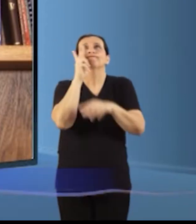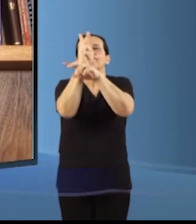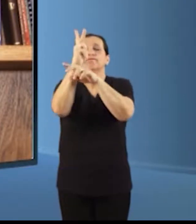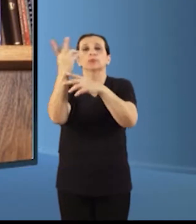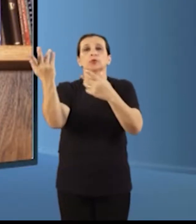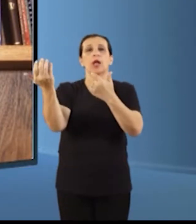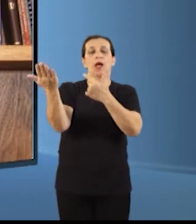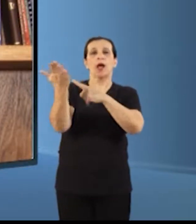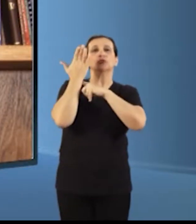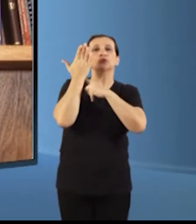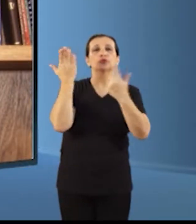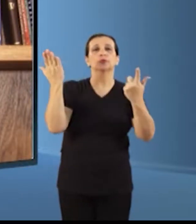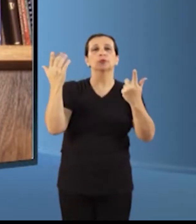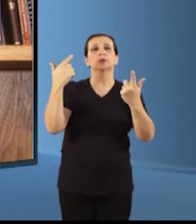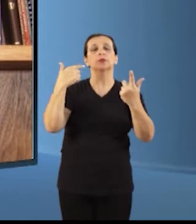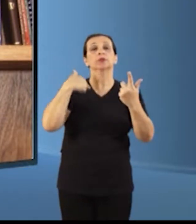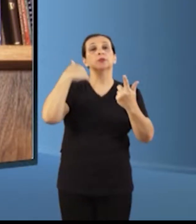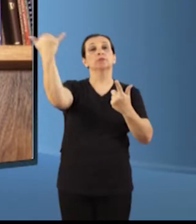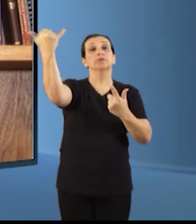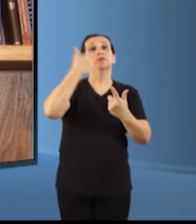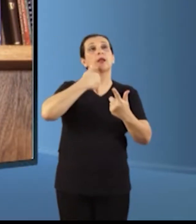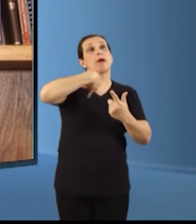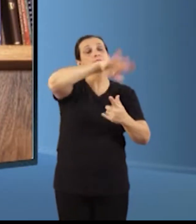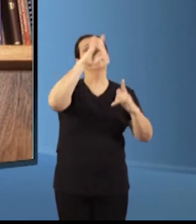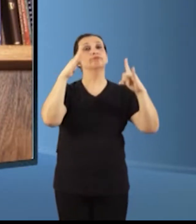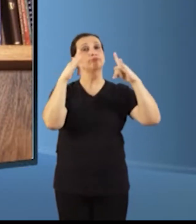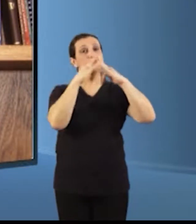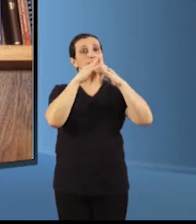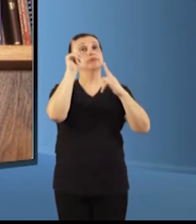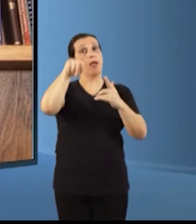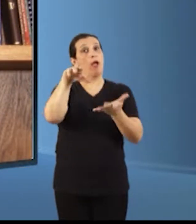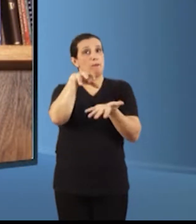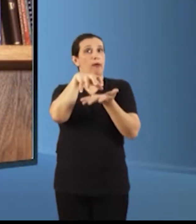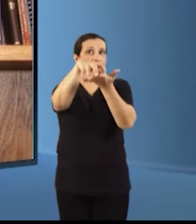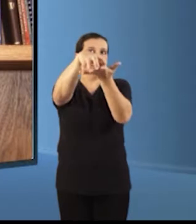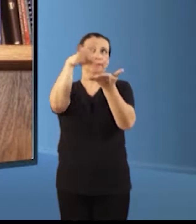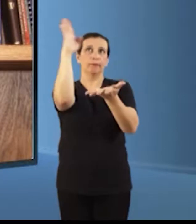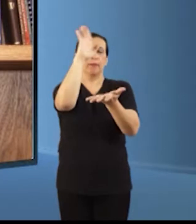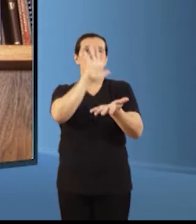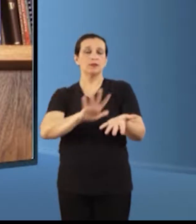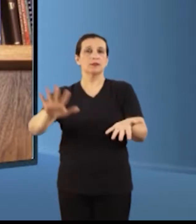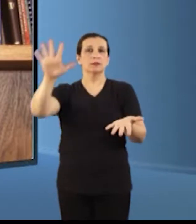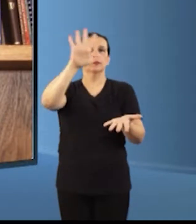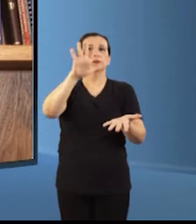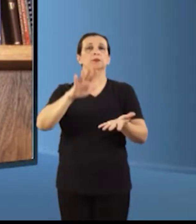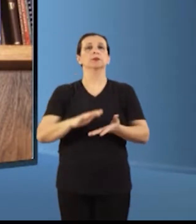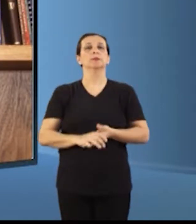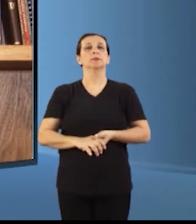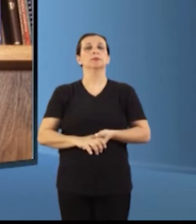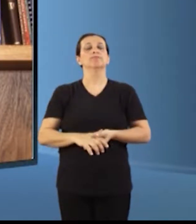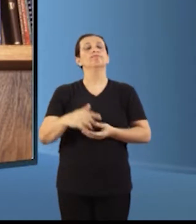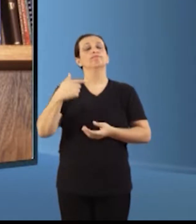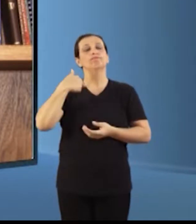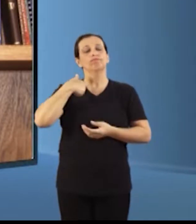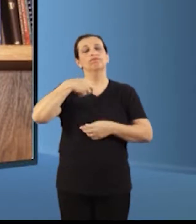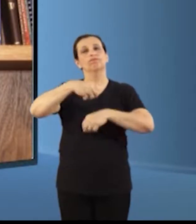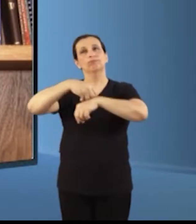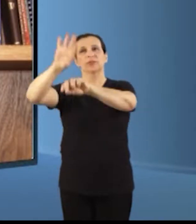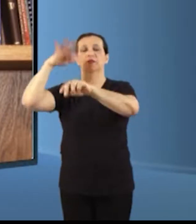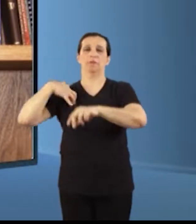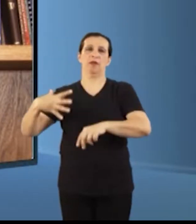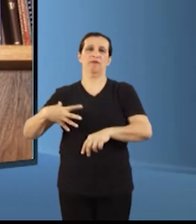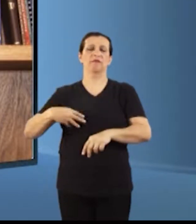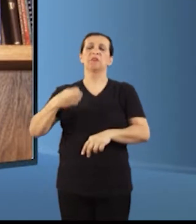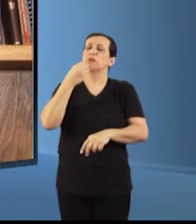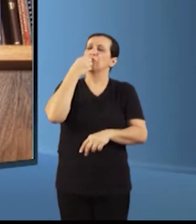ajuda, tive a indicação do INES, que é uma referência, né, no Brasil, e foi para lá que eu levei minha